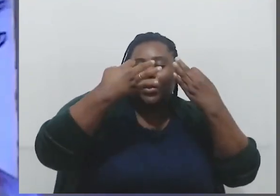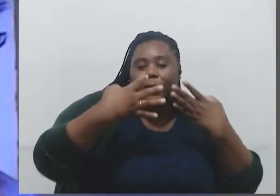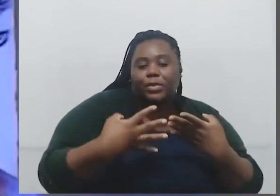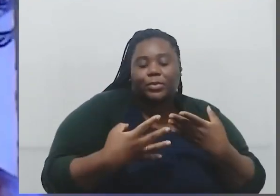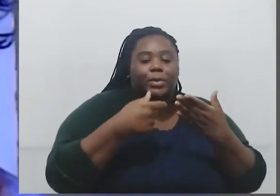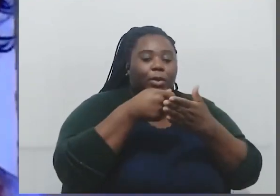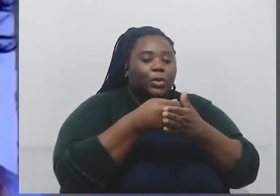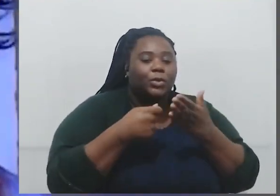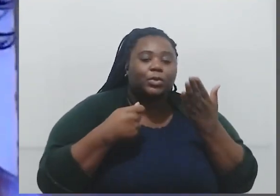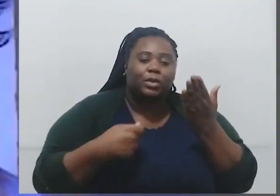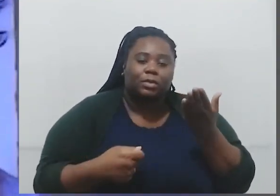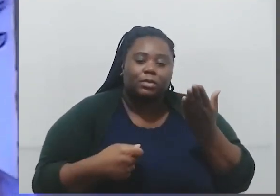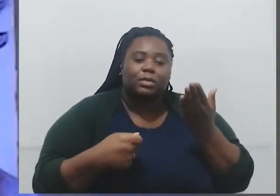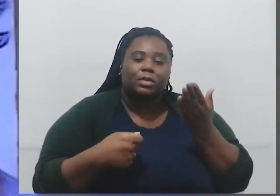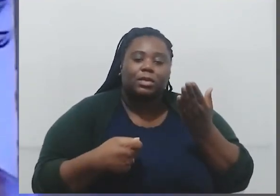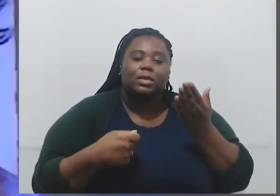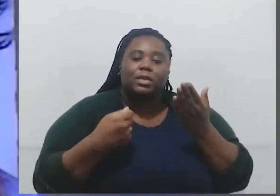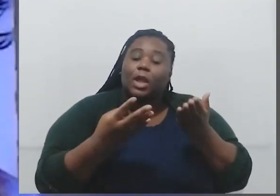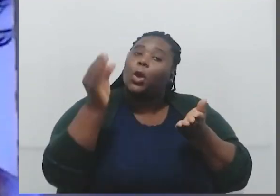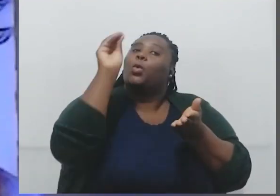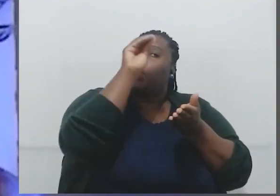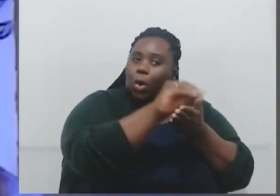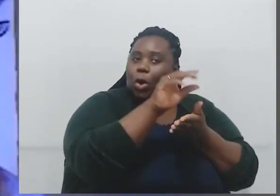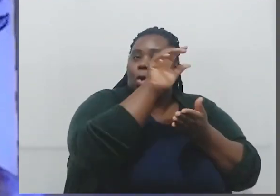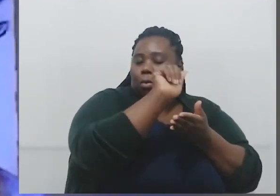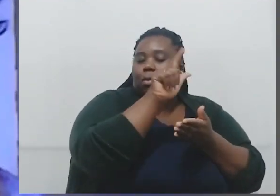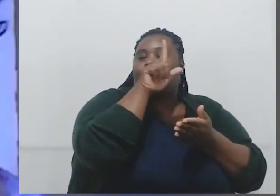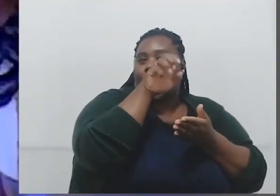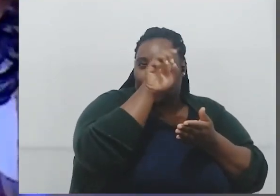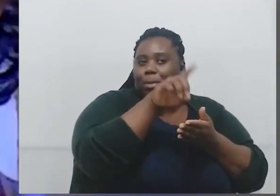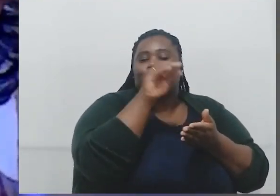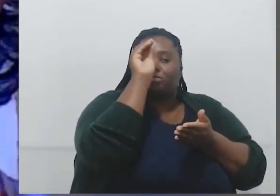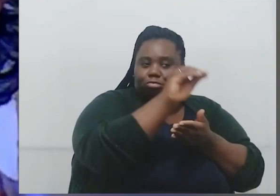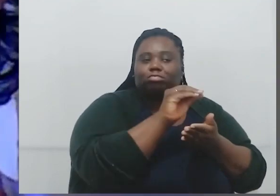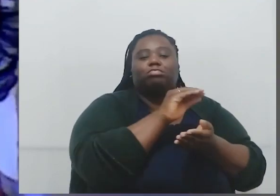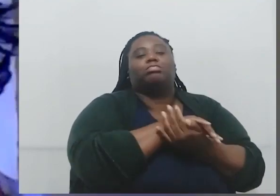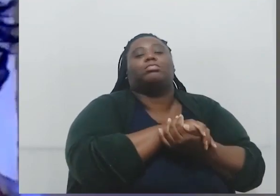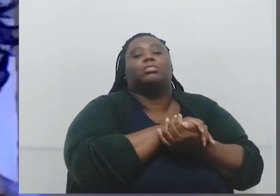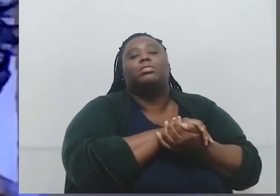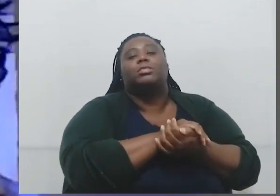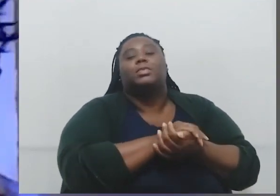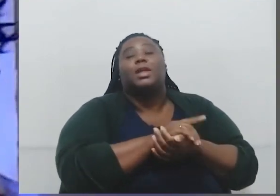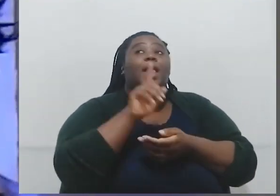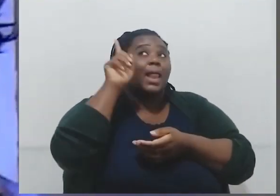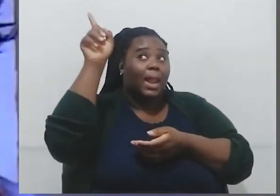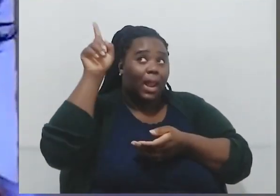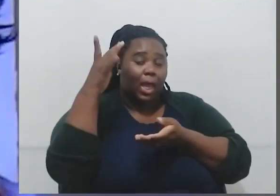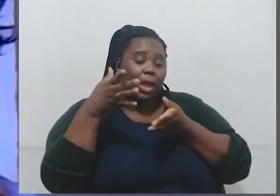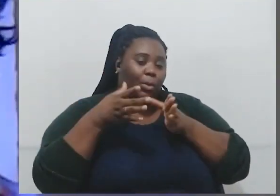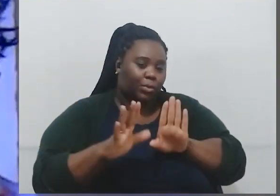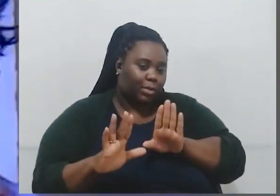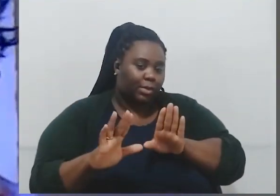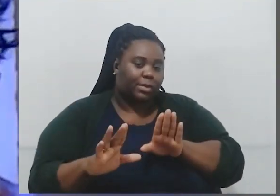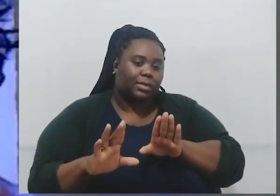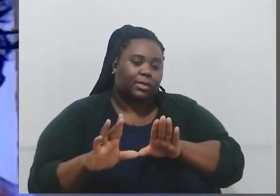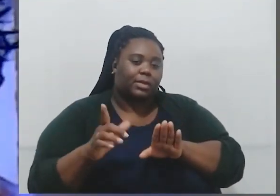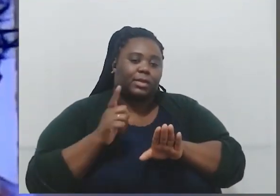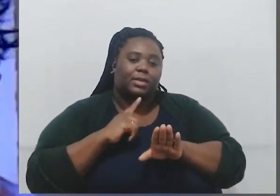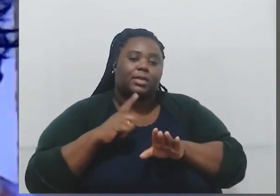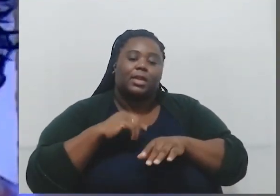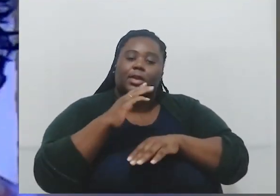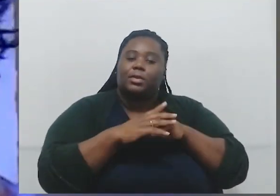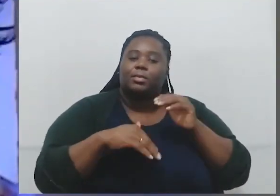minha dramaturgia. Aí eu tenho que escrever a palavra almeixa, entende? Em Rondônia, eu tenho profissionais